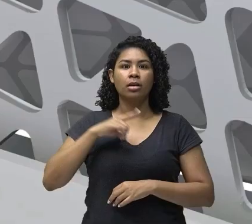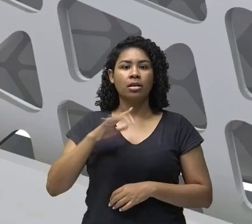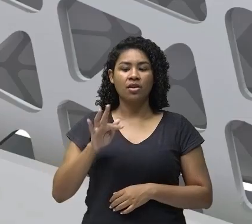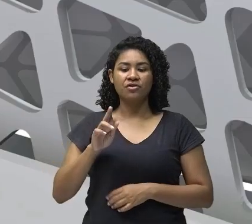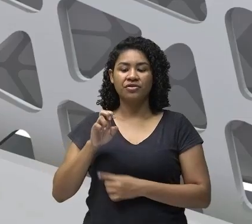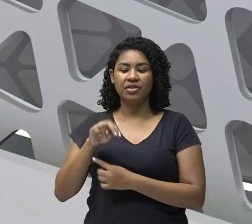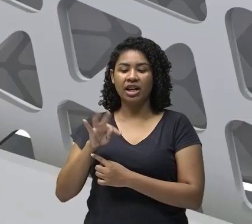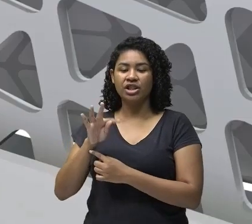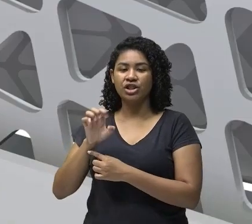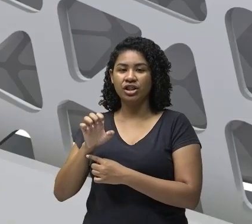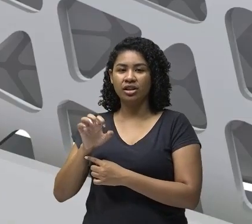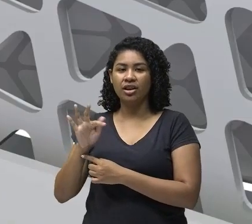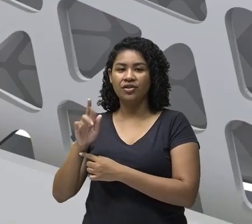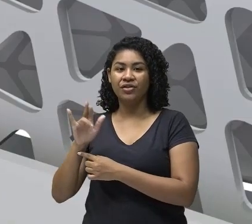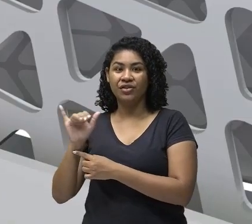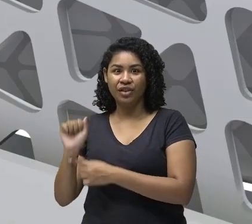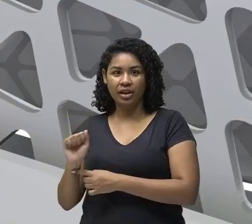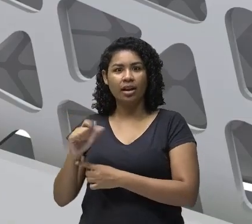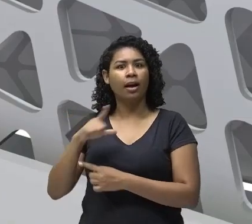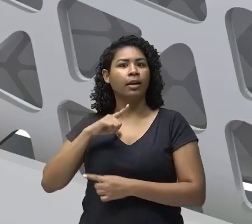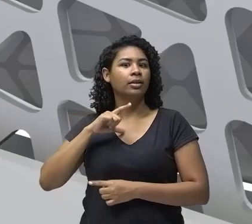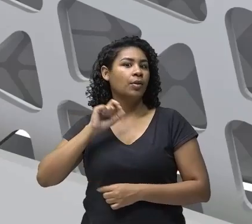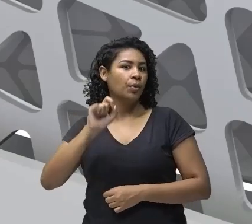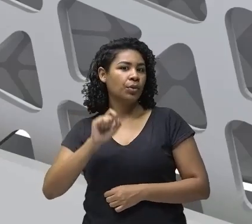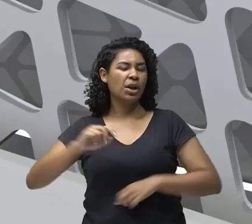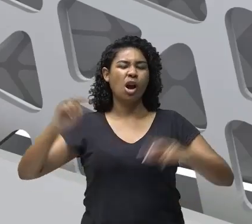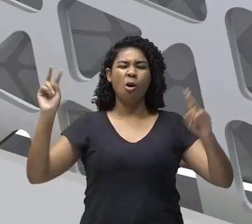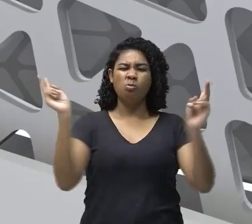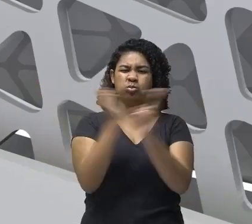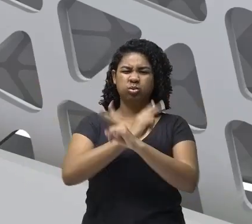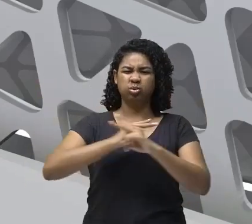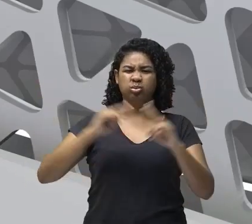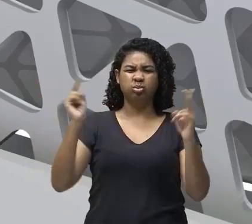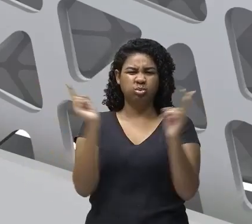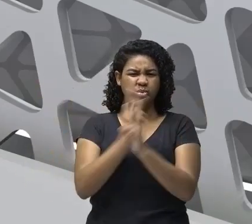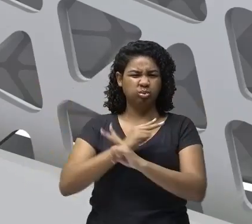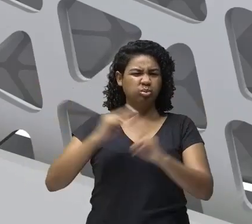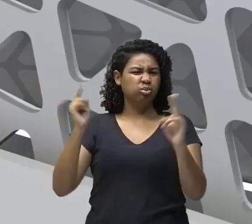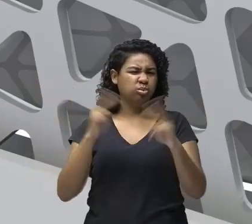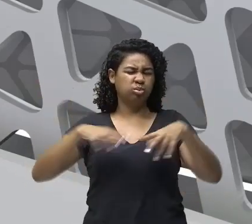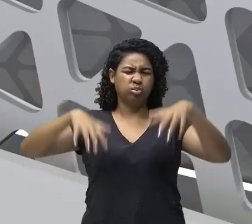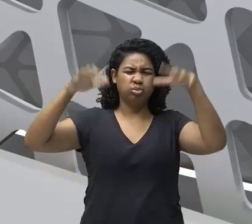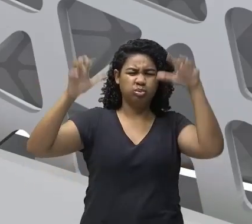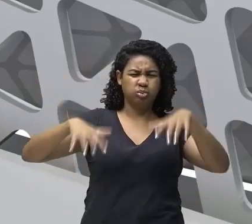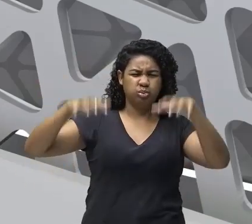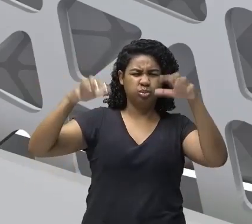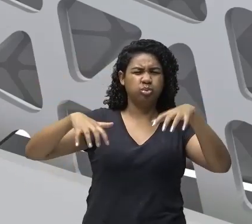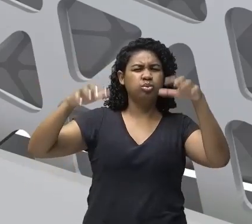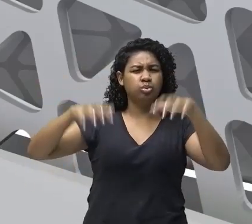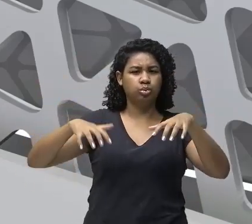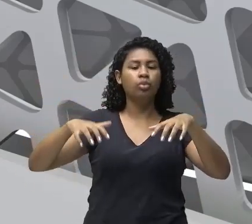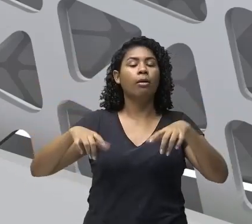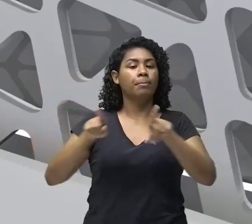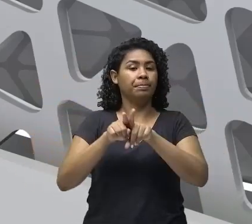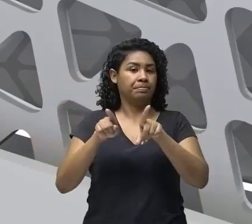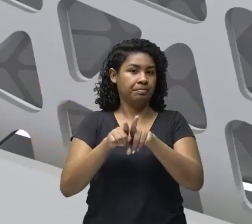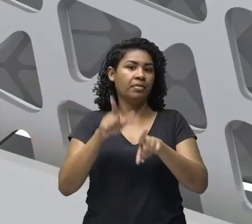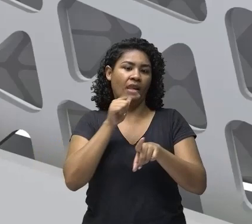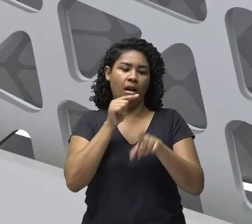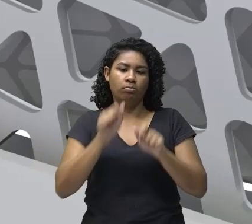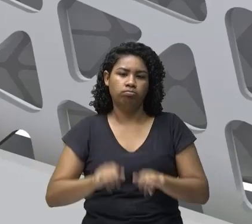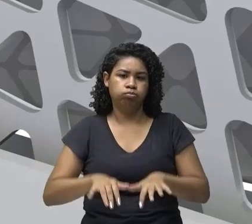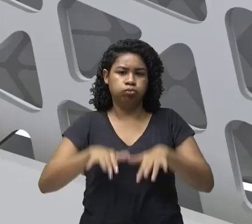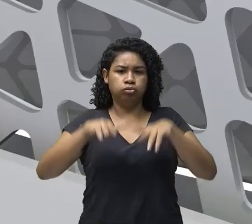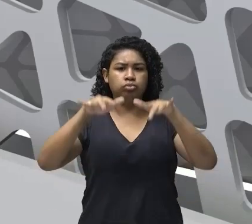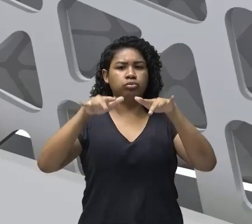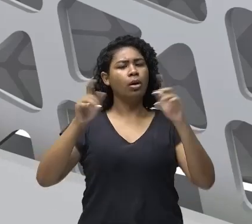porque ela vem aí carregada de ventos fortes, chuvas fortes até e inundações. Vocês viram aí